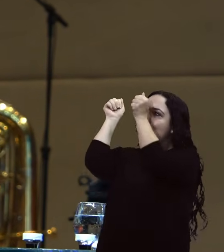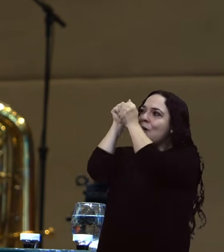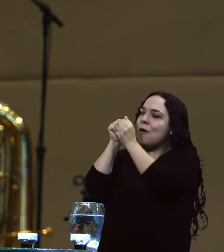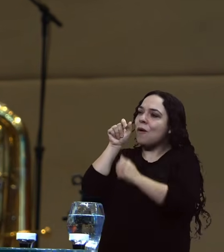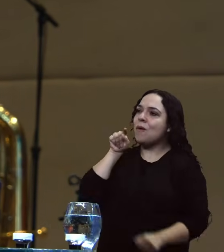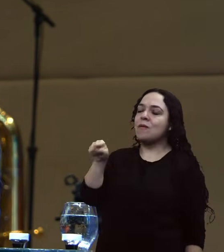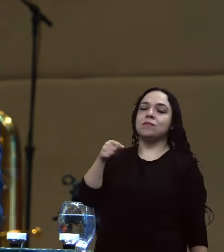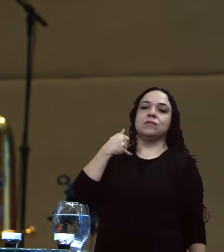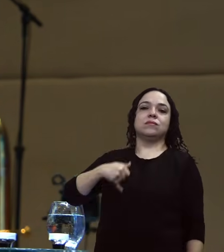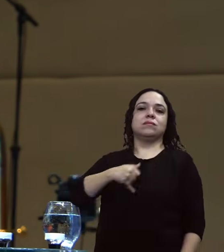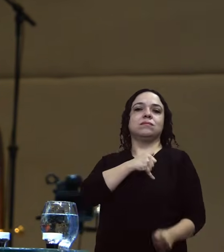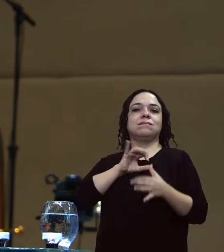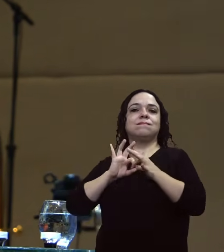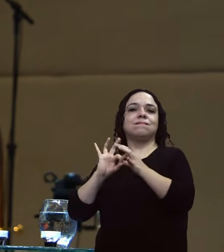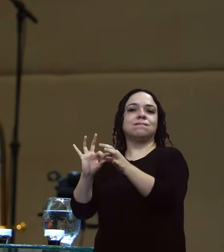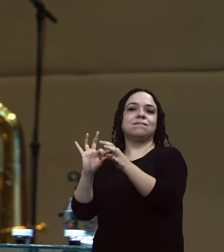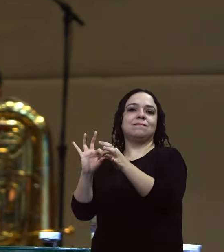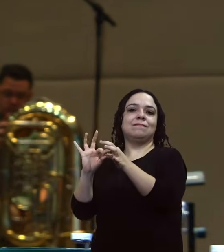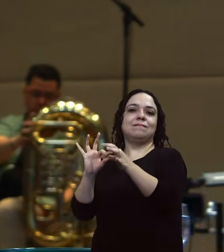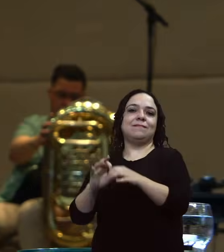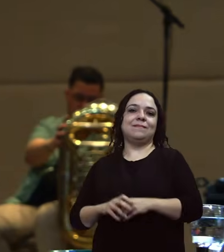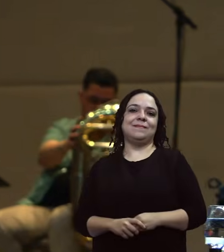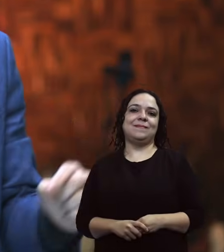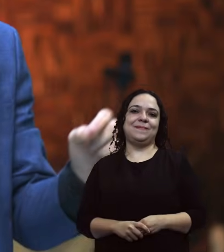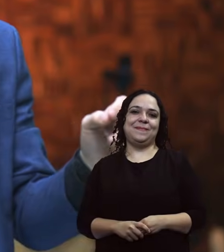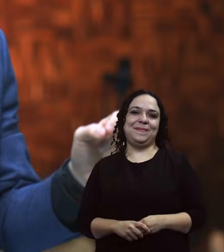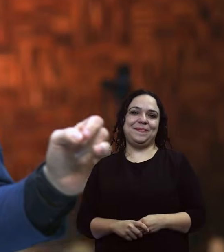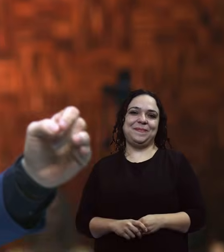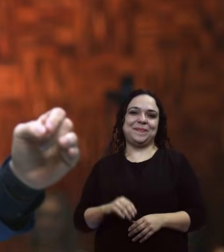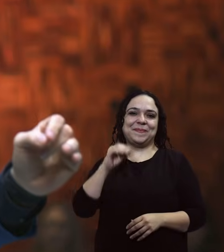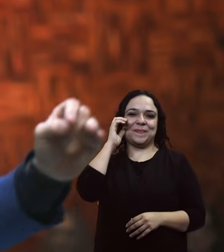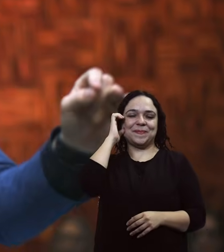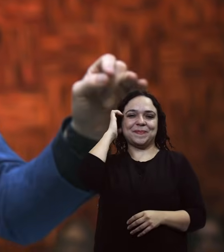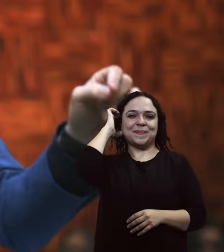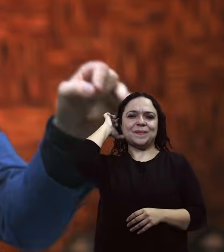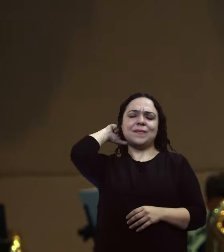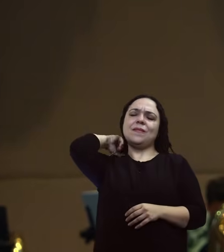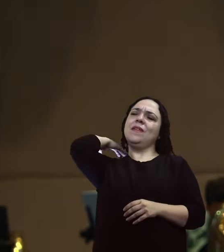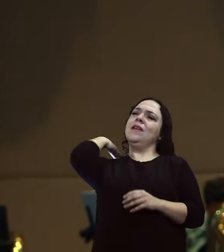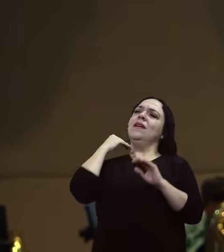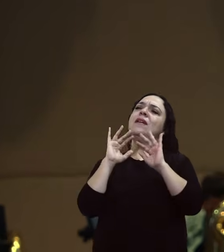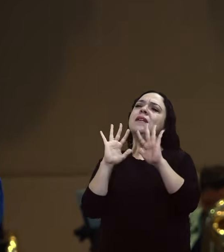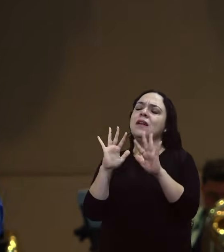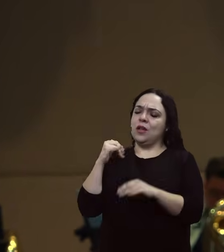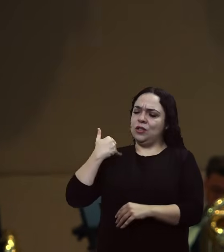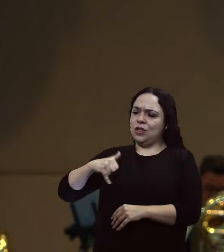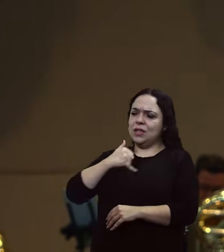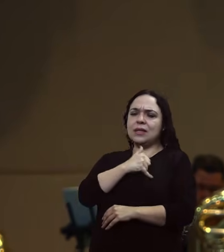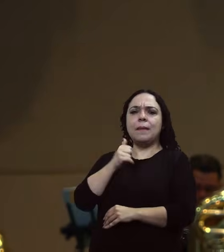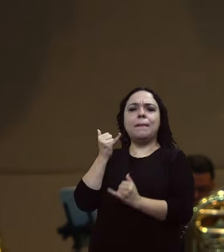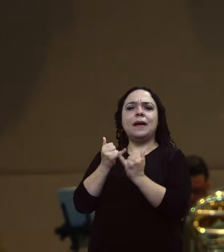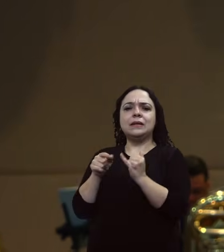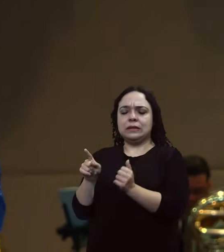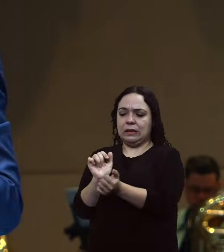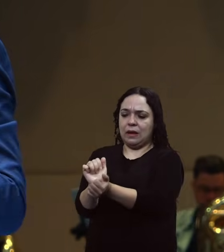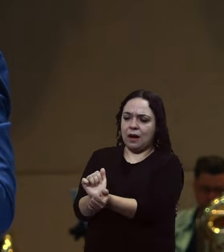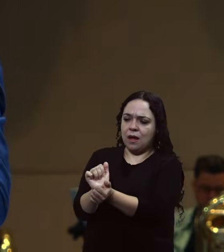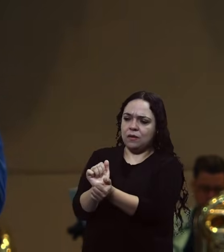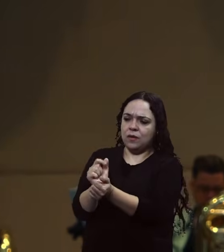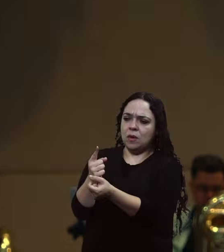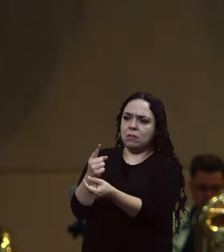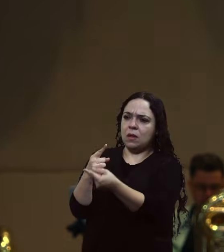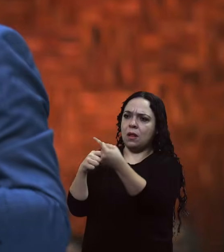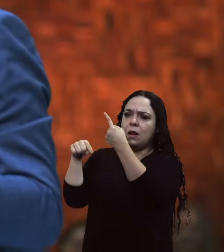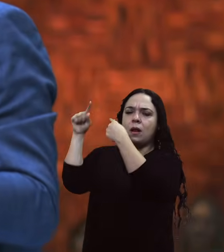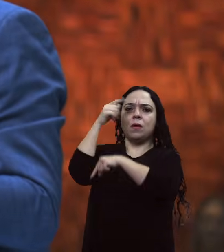José. Veja, o que fez esse homem ascender ao governo? De alguma maneira,